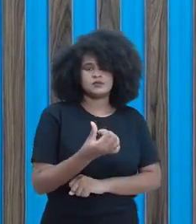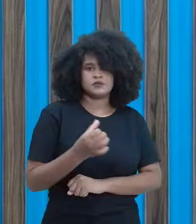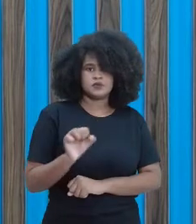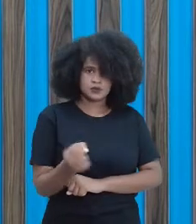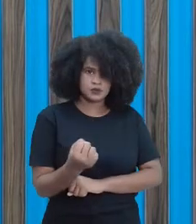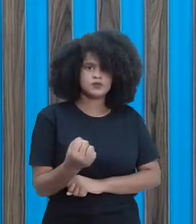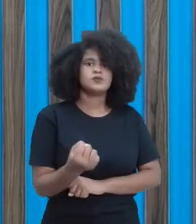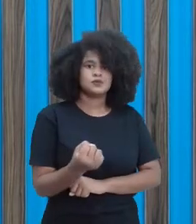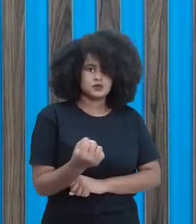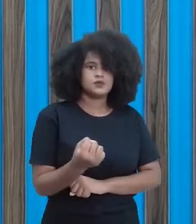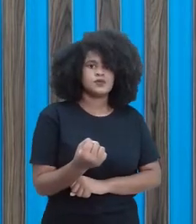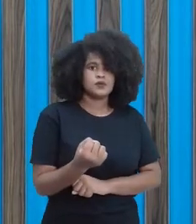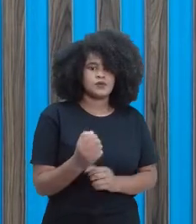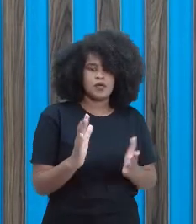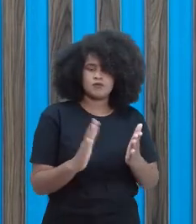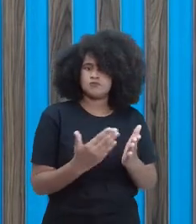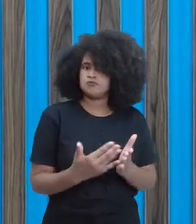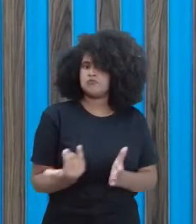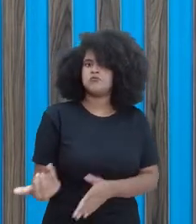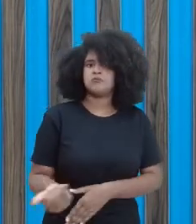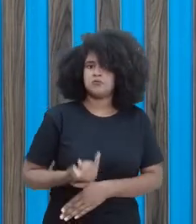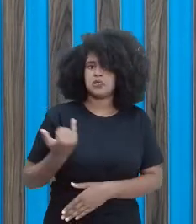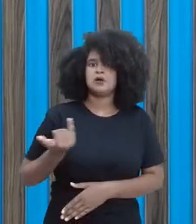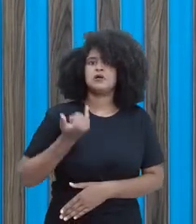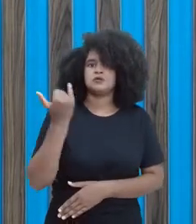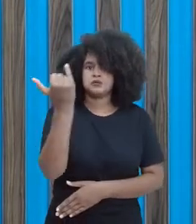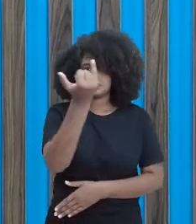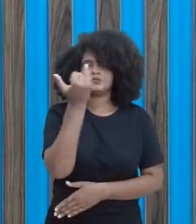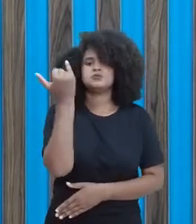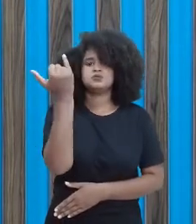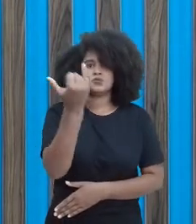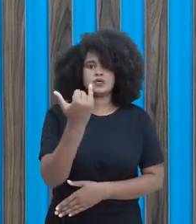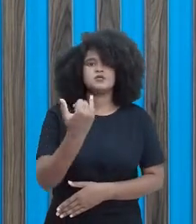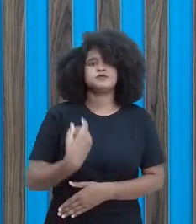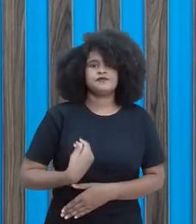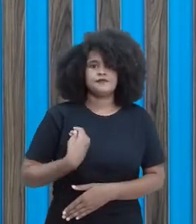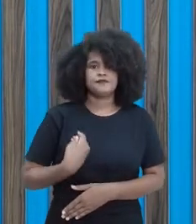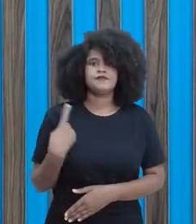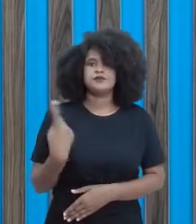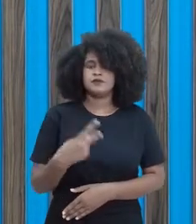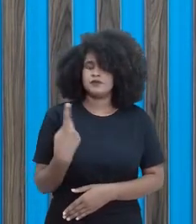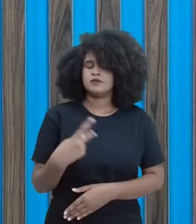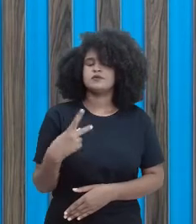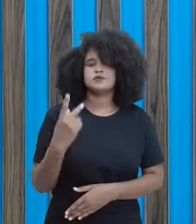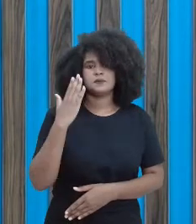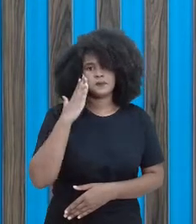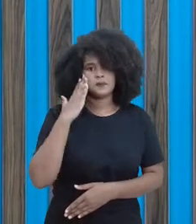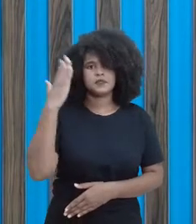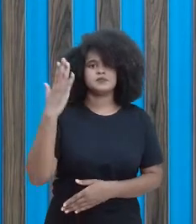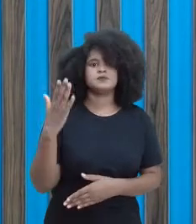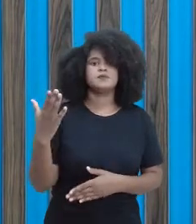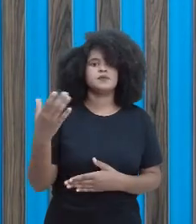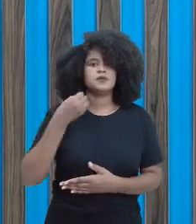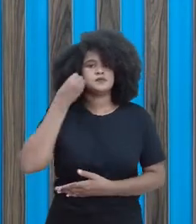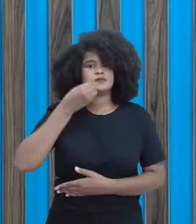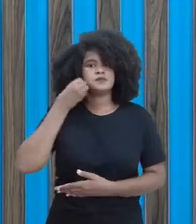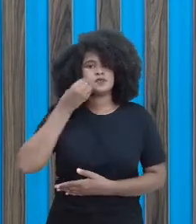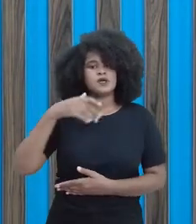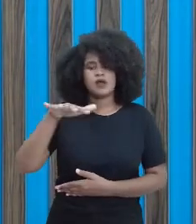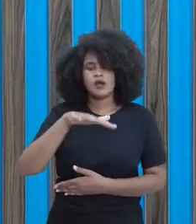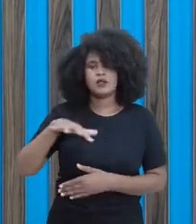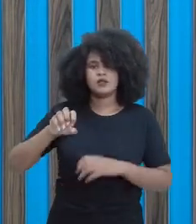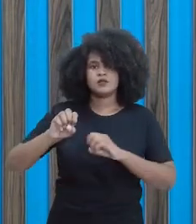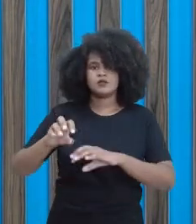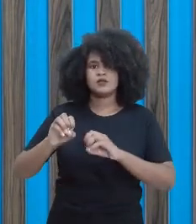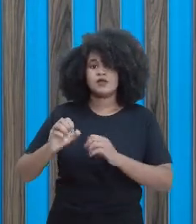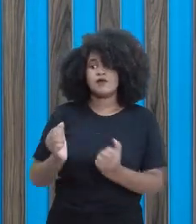seu trabalho mais importante durante sua experiência como educador no exílio